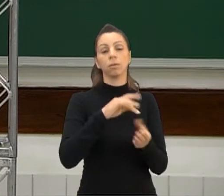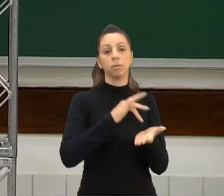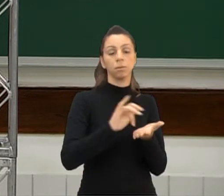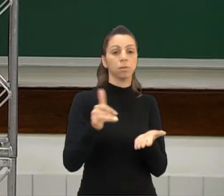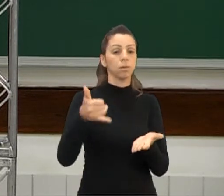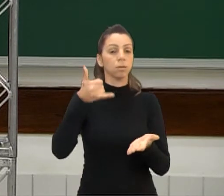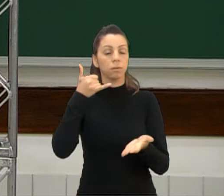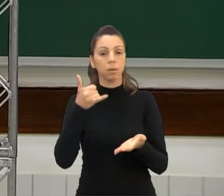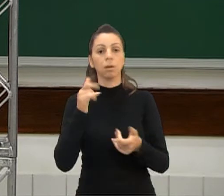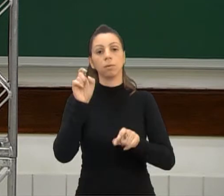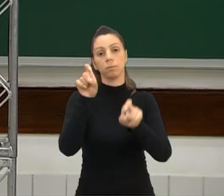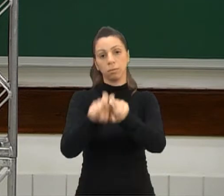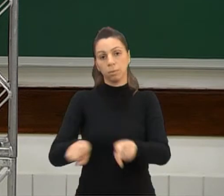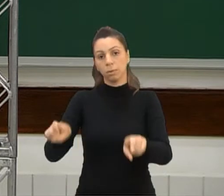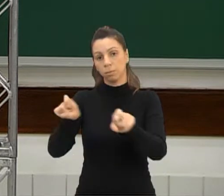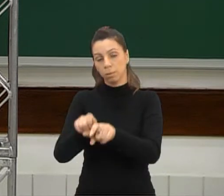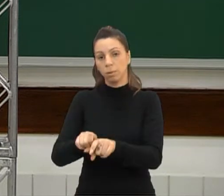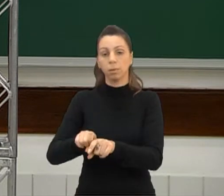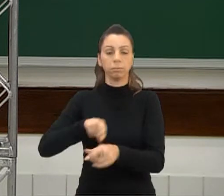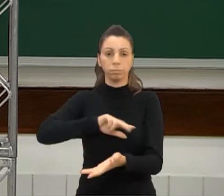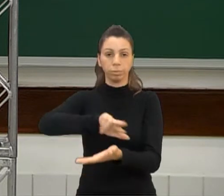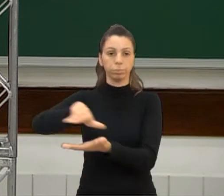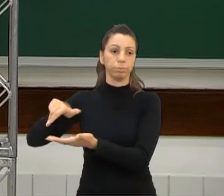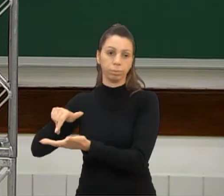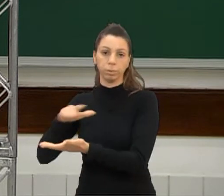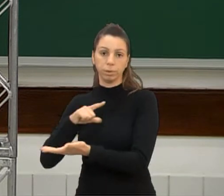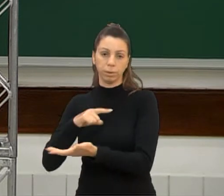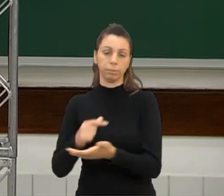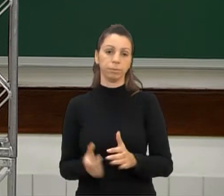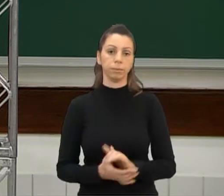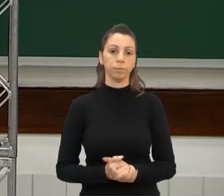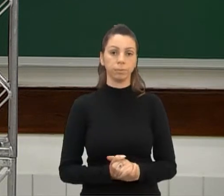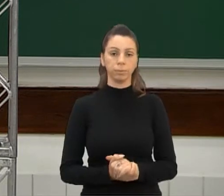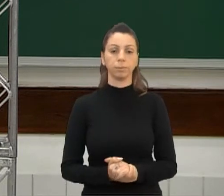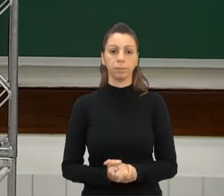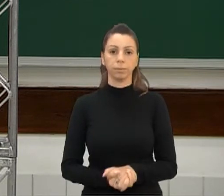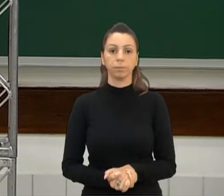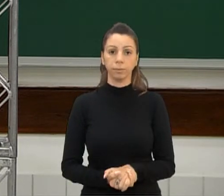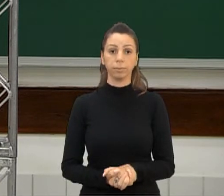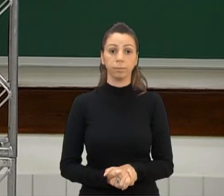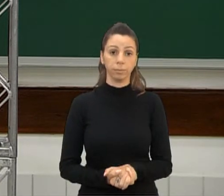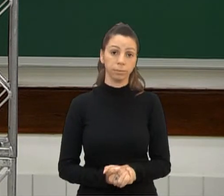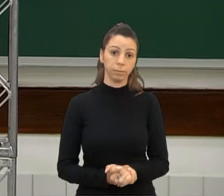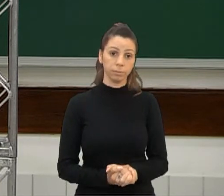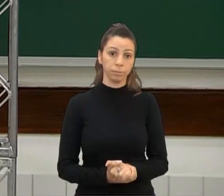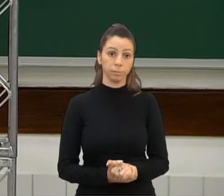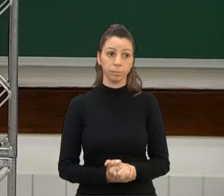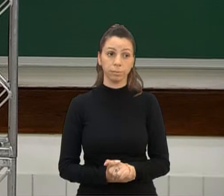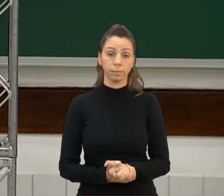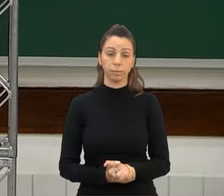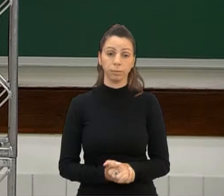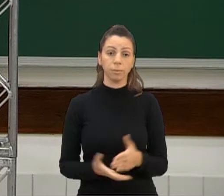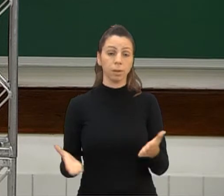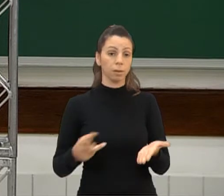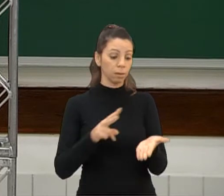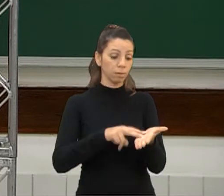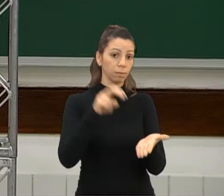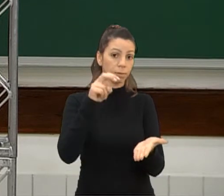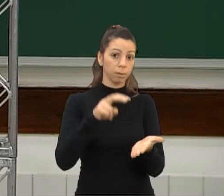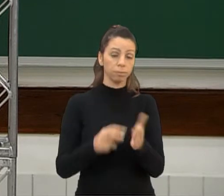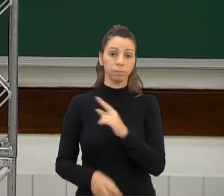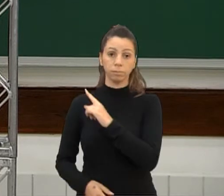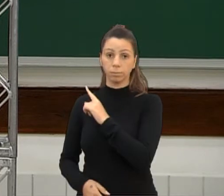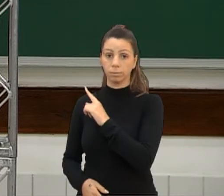notebooks, computadores, enfim. A ver, agora a gente entra um pouquinho numa questão de vocabulário, ou